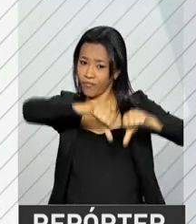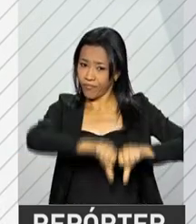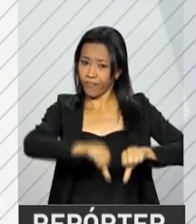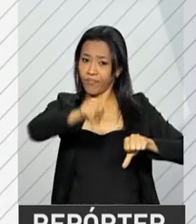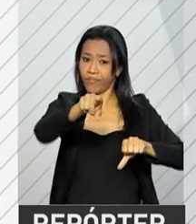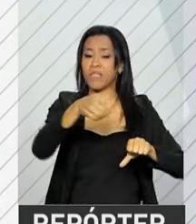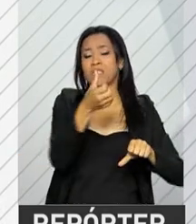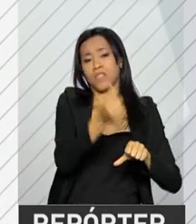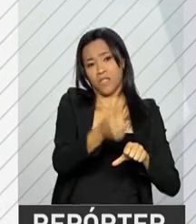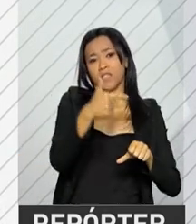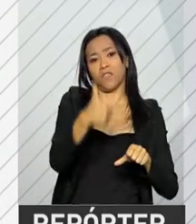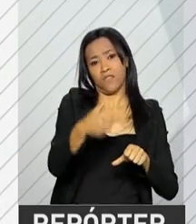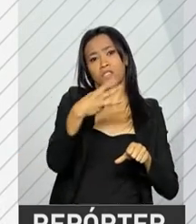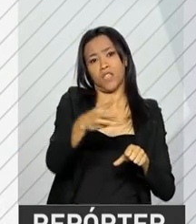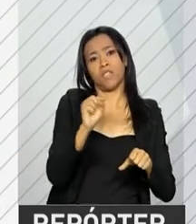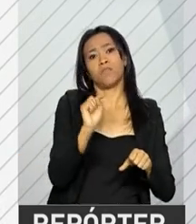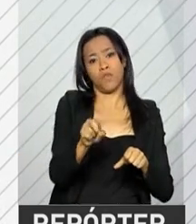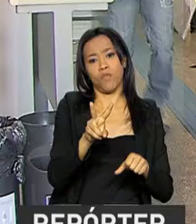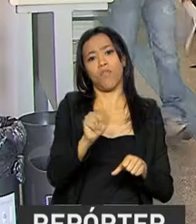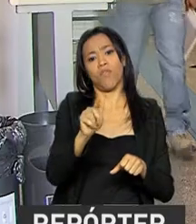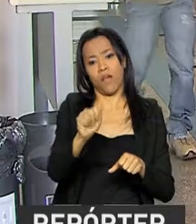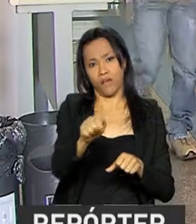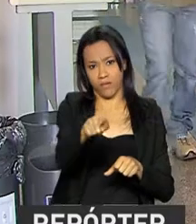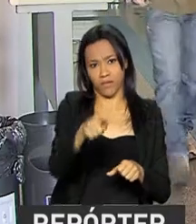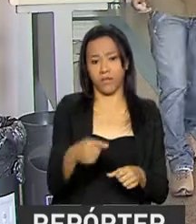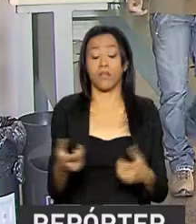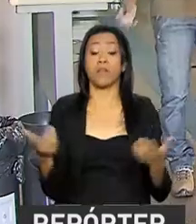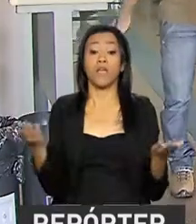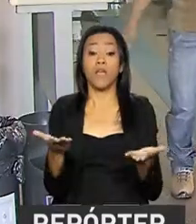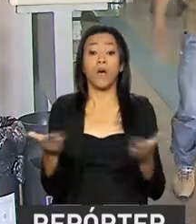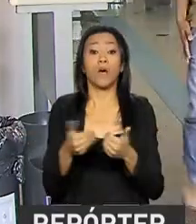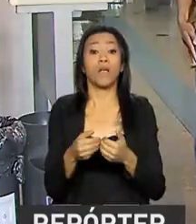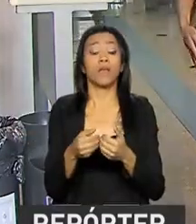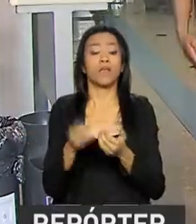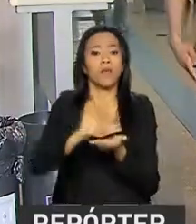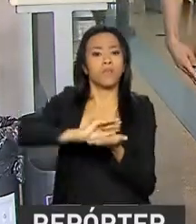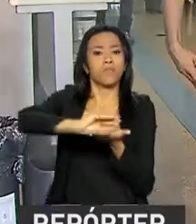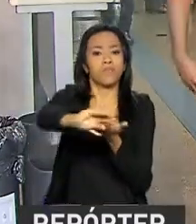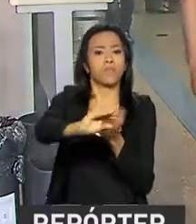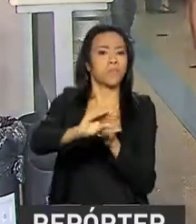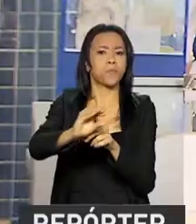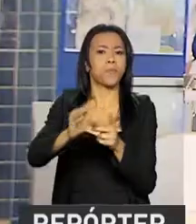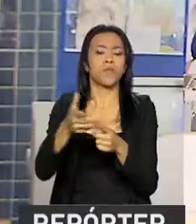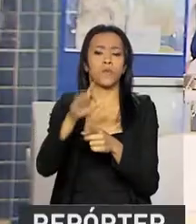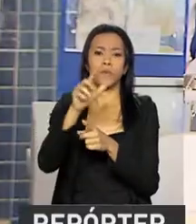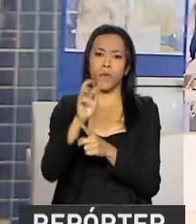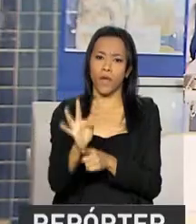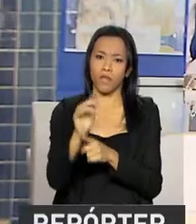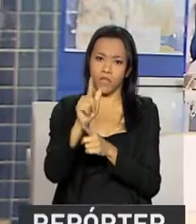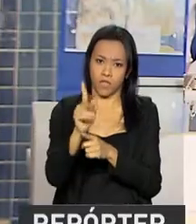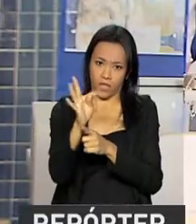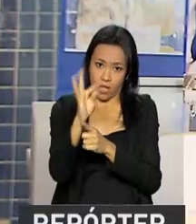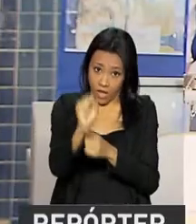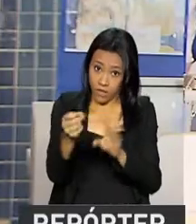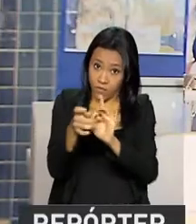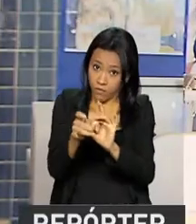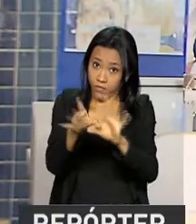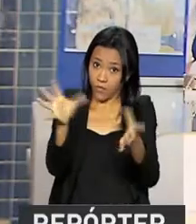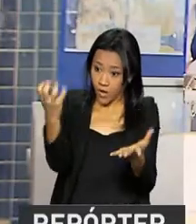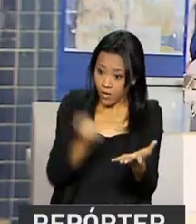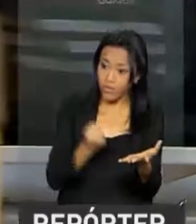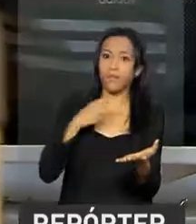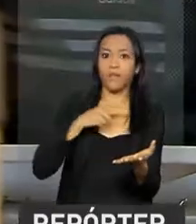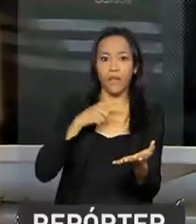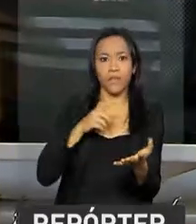de 623 mil vagas ea liberação do fgts das contas inativas teve reflexo direto na economia